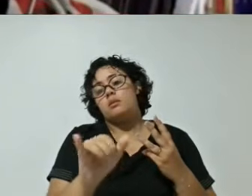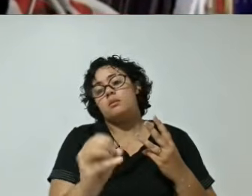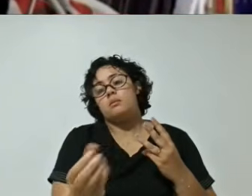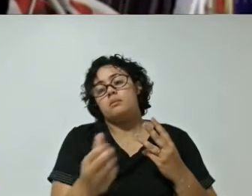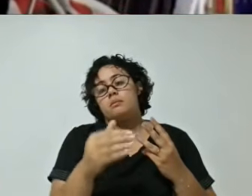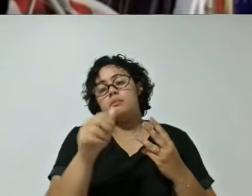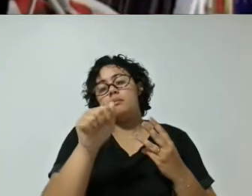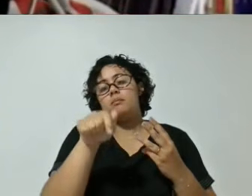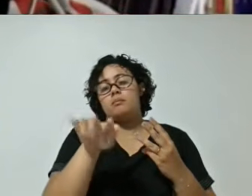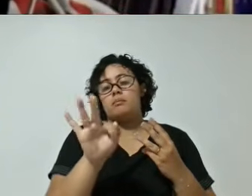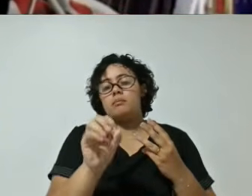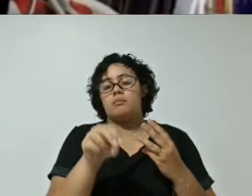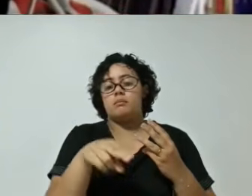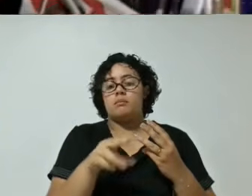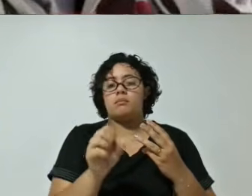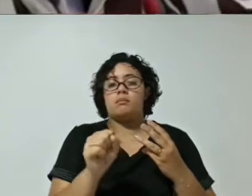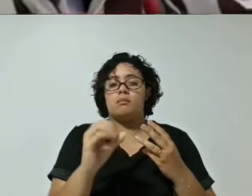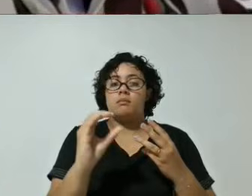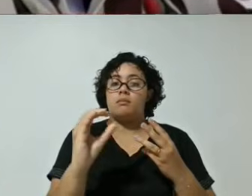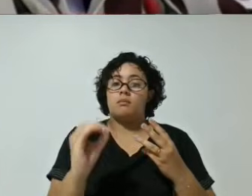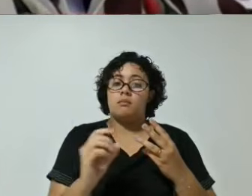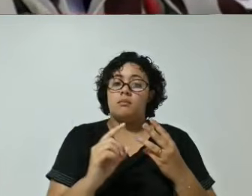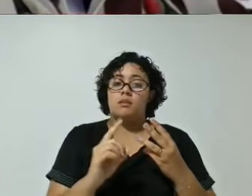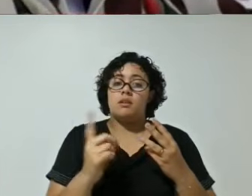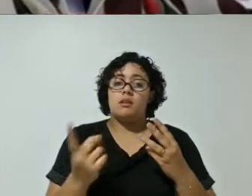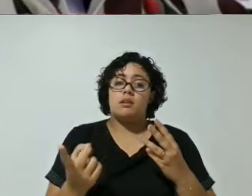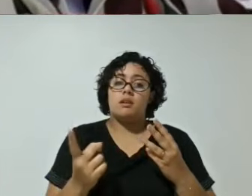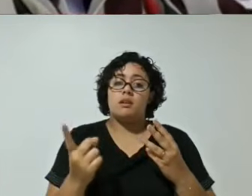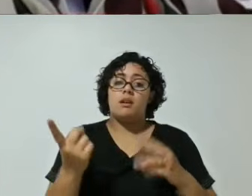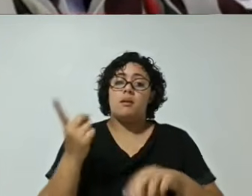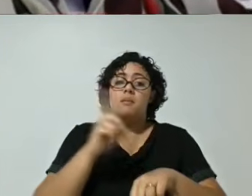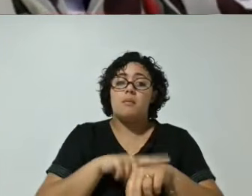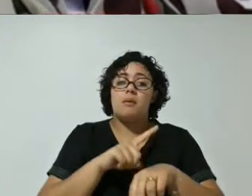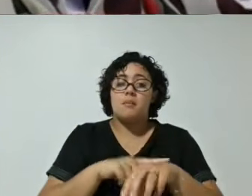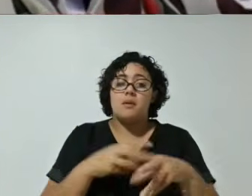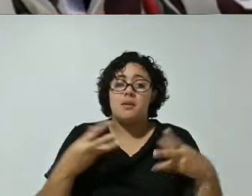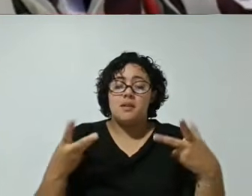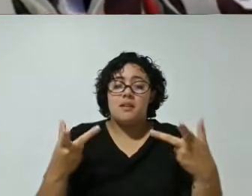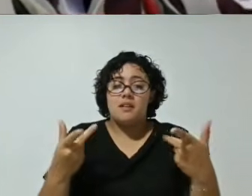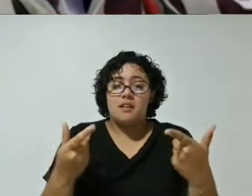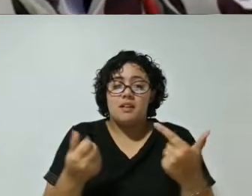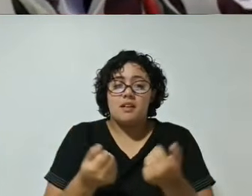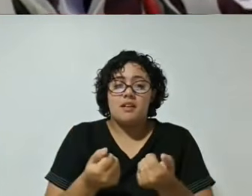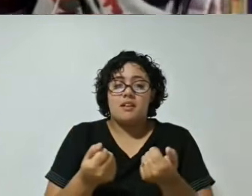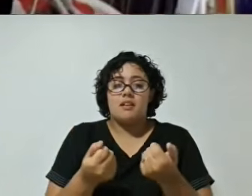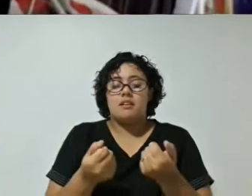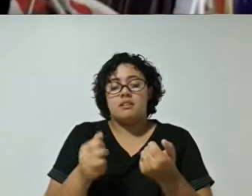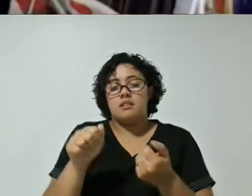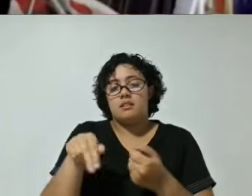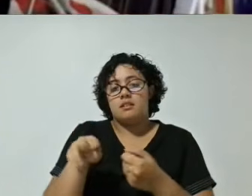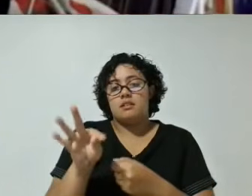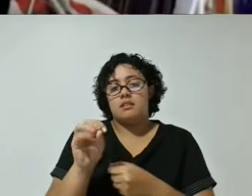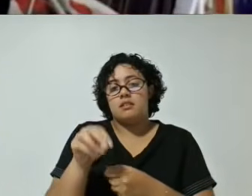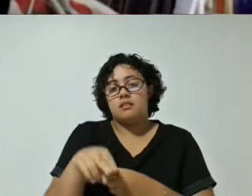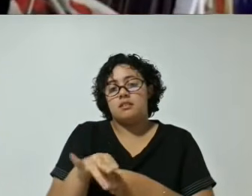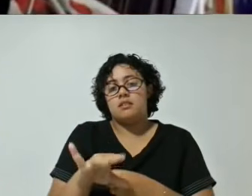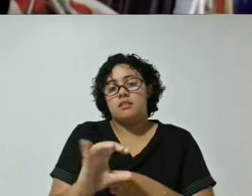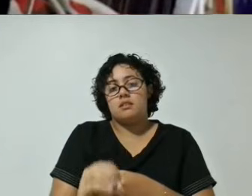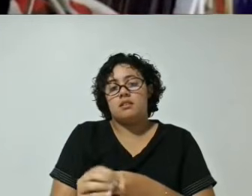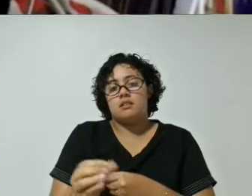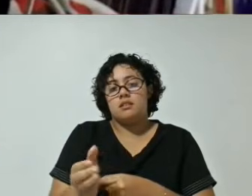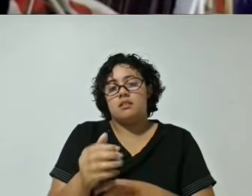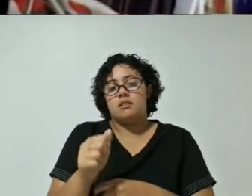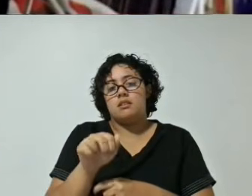Mas era uns momentos assim muito mágicos, sabe? Onde a Ah, que gente dizia as